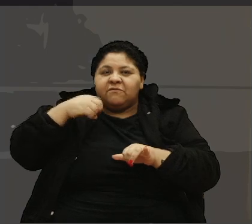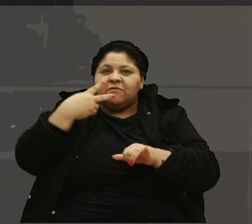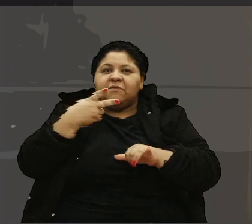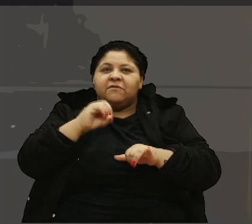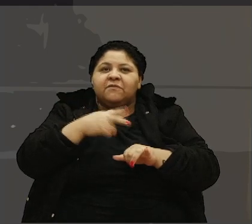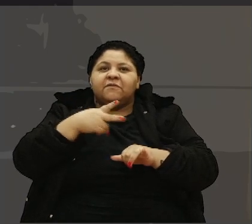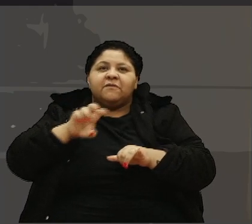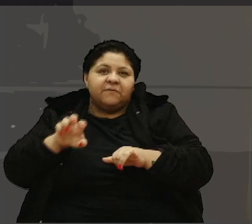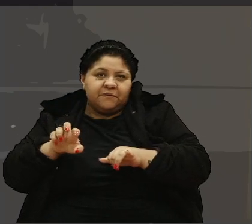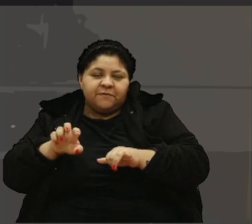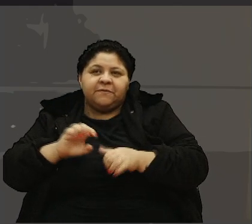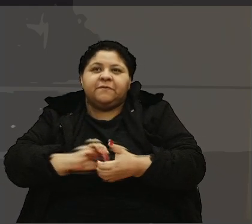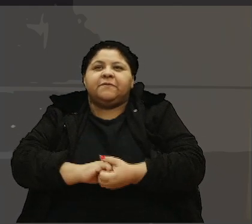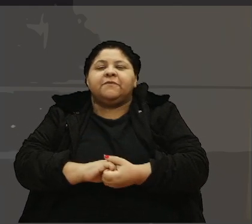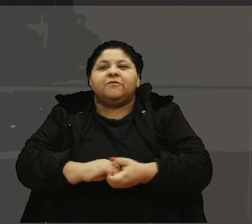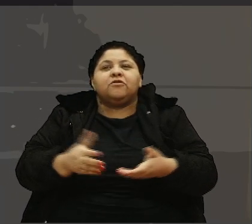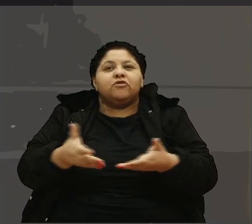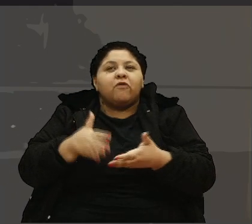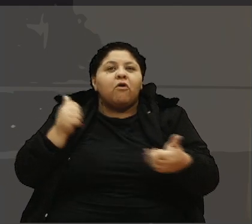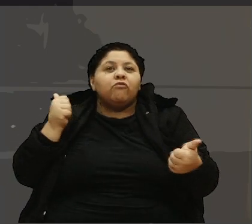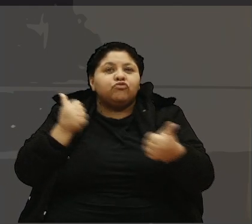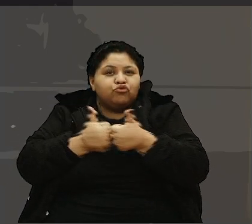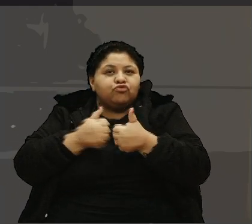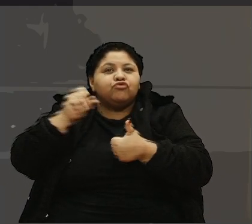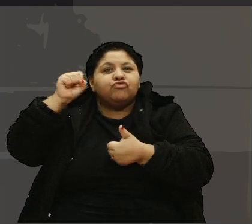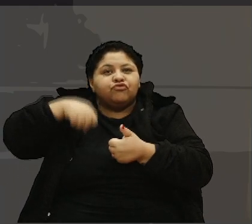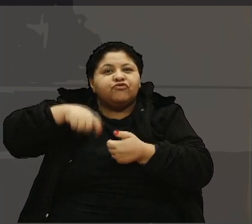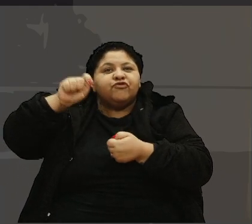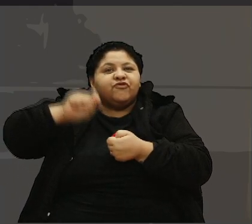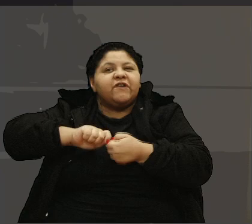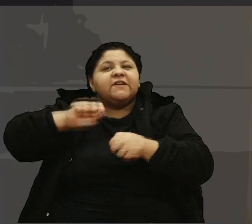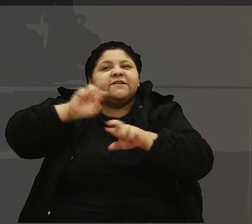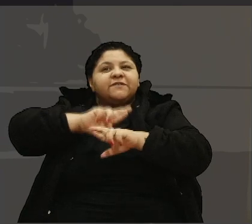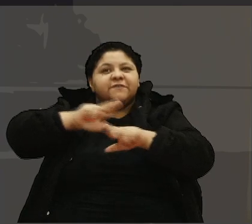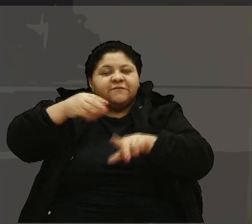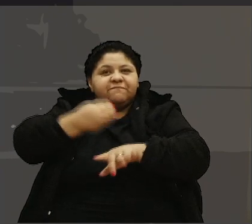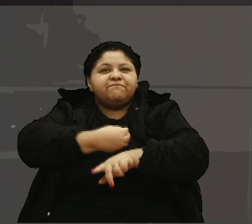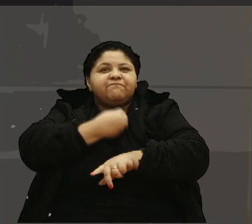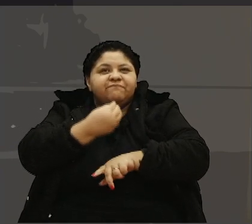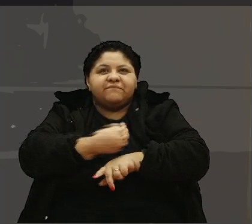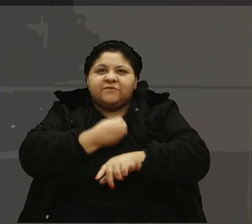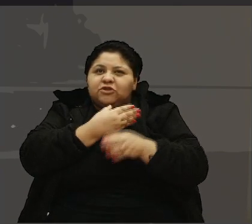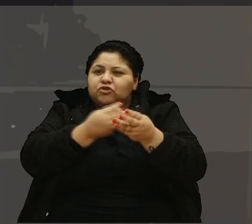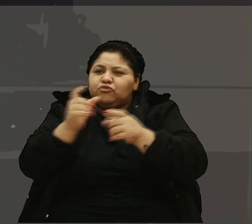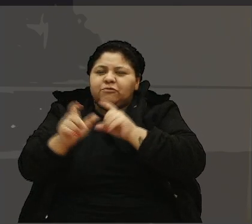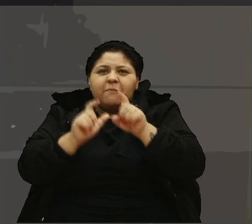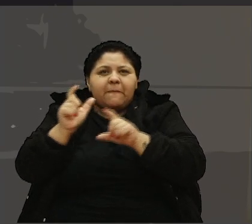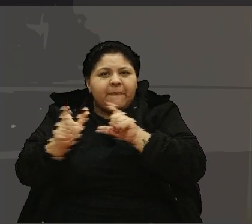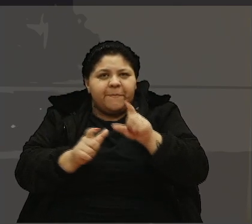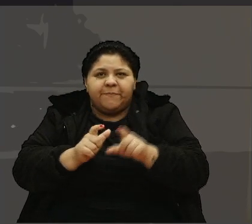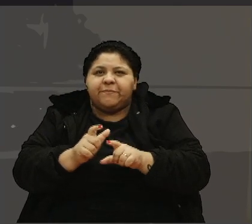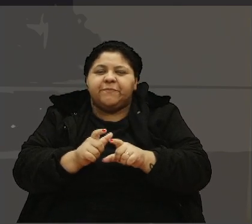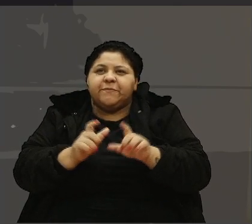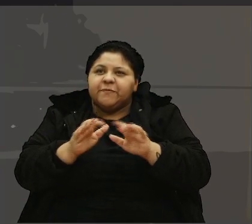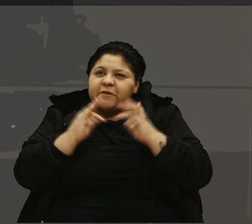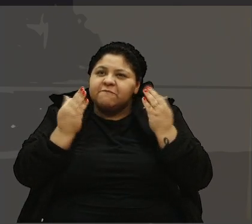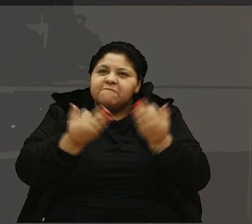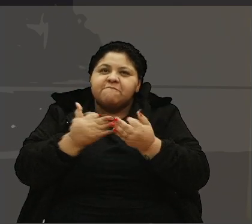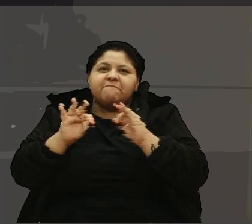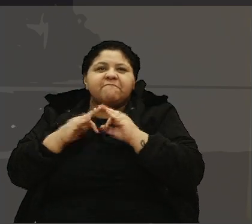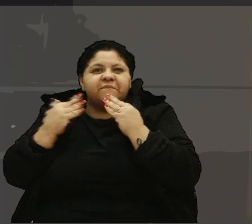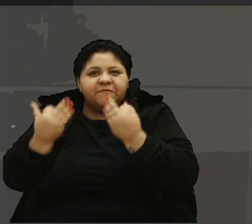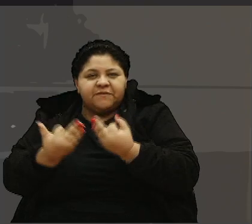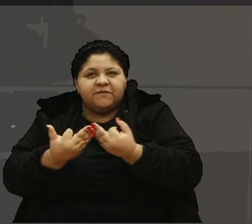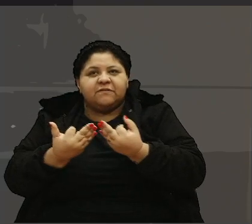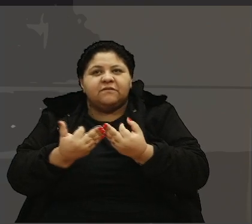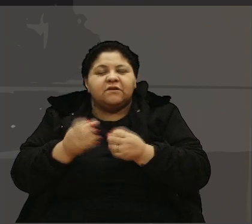2025. Vamos juntos, sim, fazer a diferença na vida de muitas pessoas, de muitas famílias.